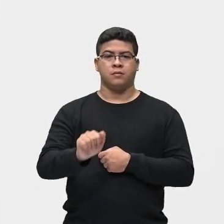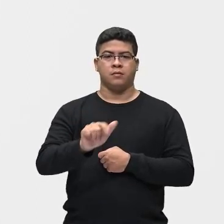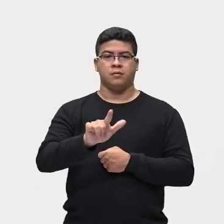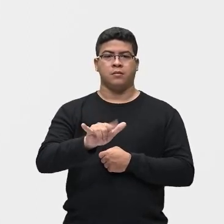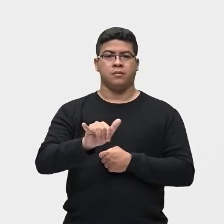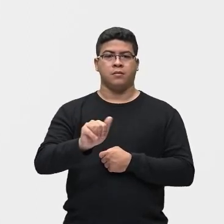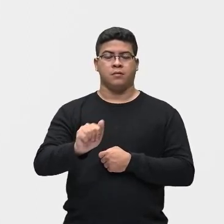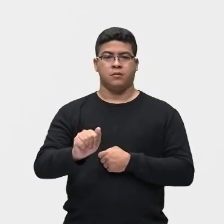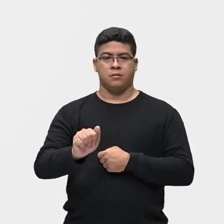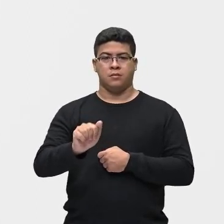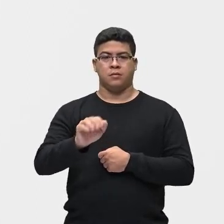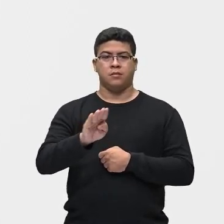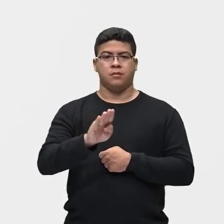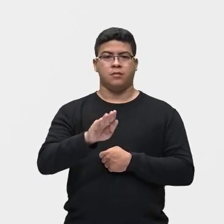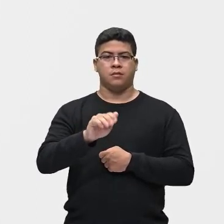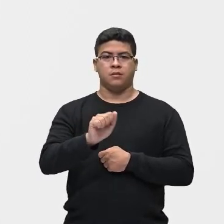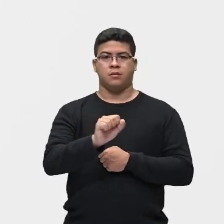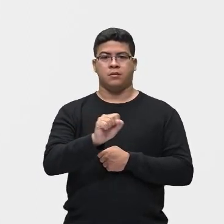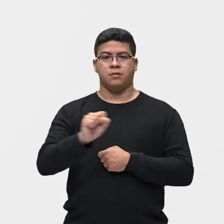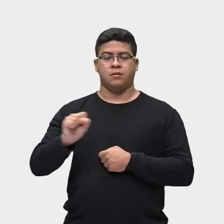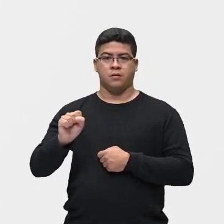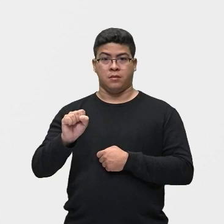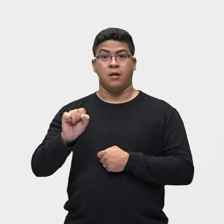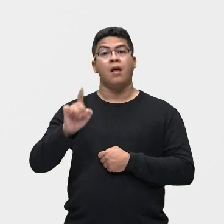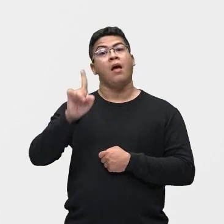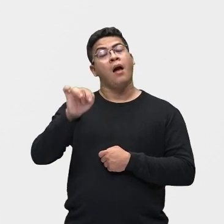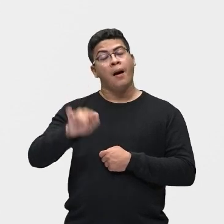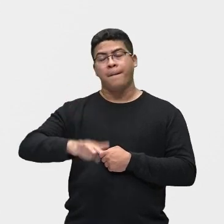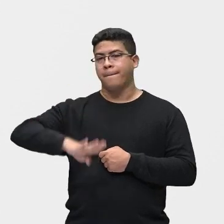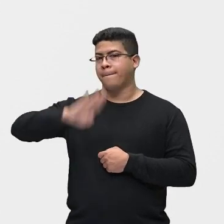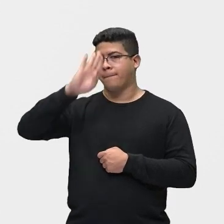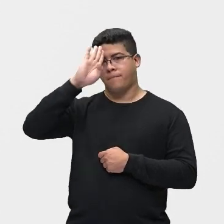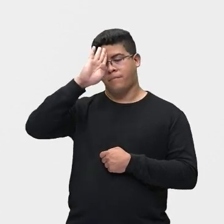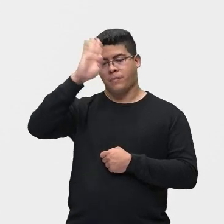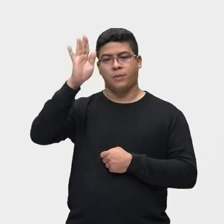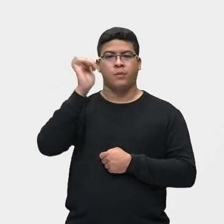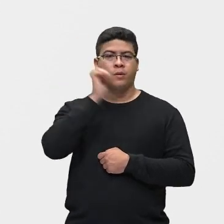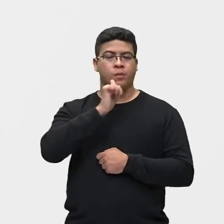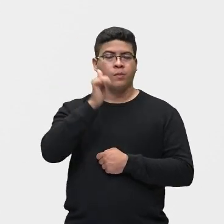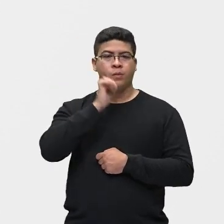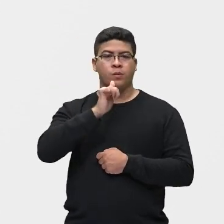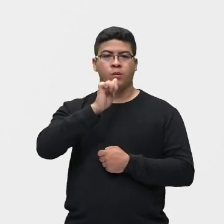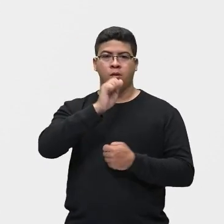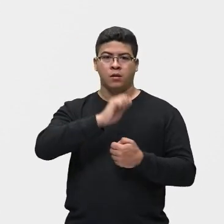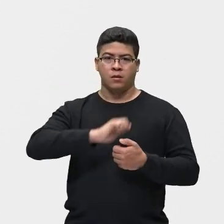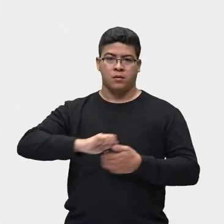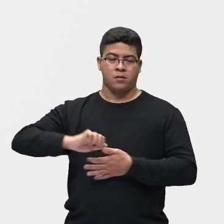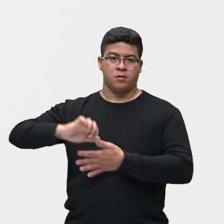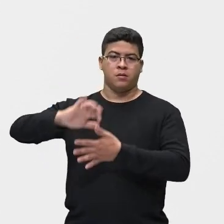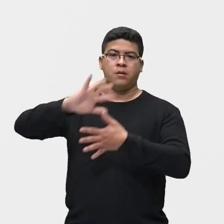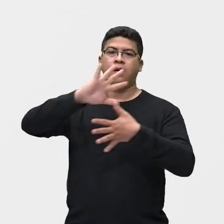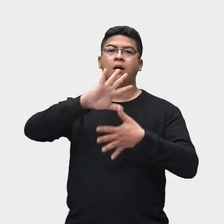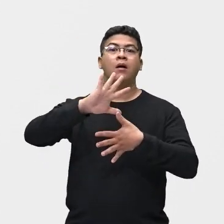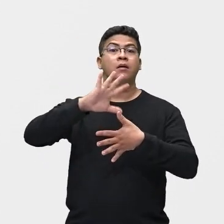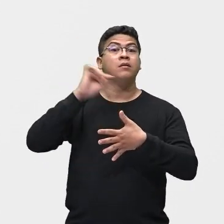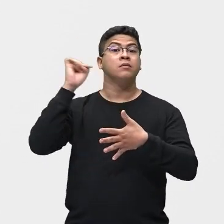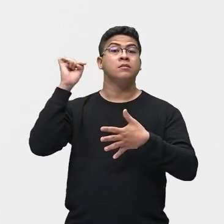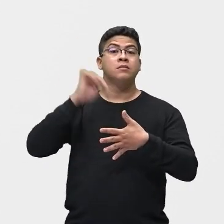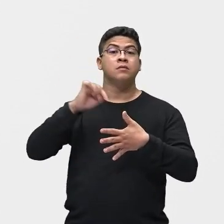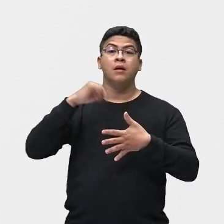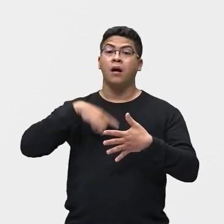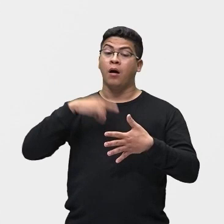americana e ela, gente, foi a primeira mulher da América Latina a ser ordenada